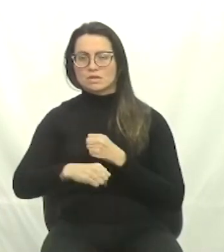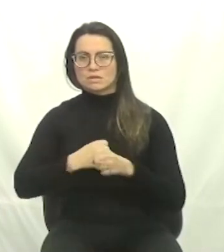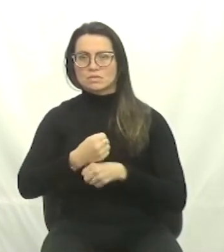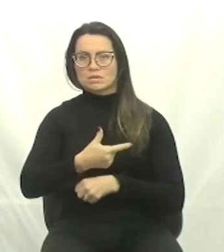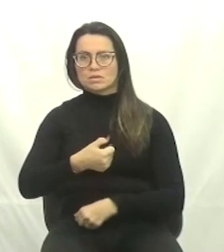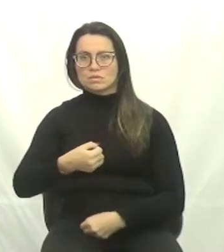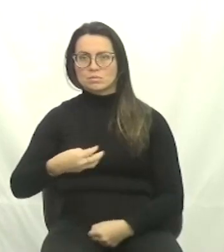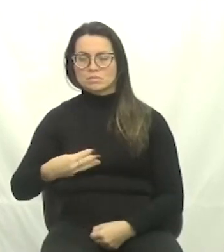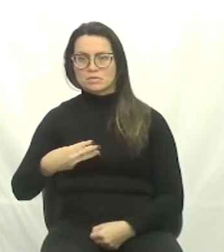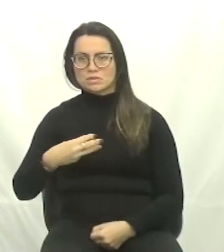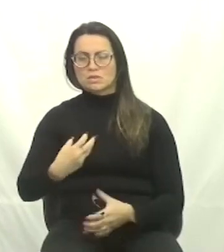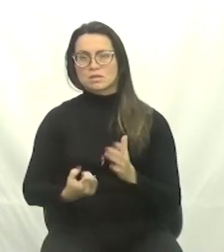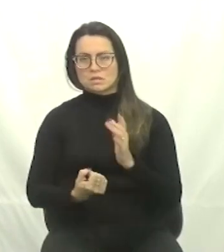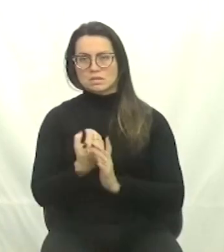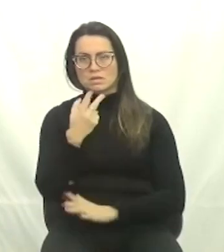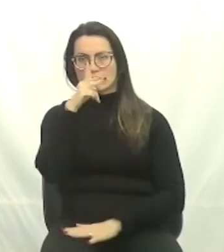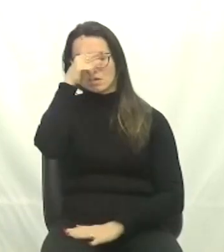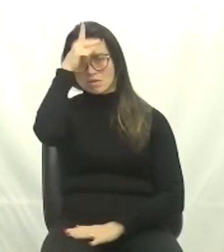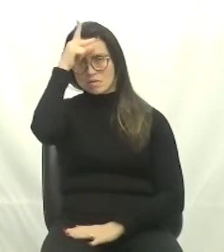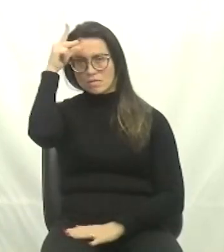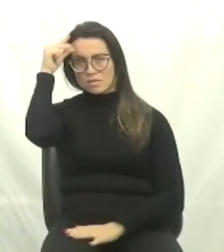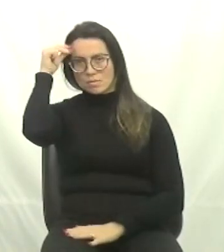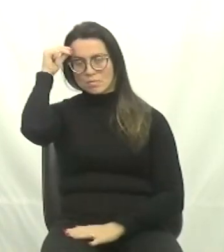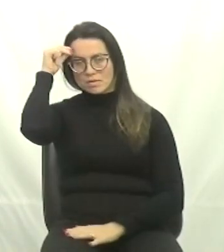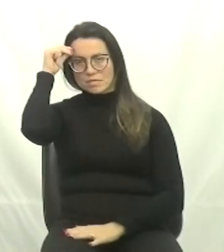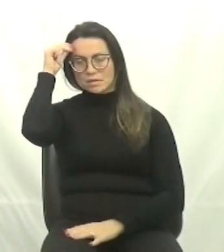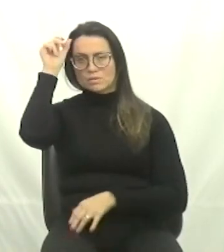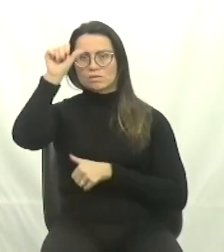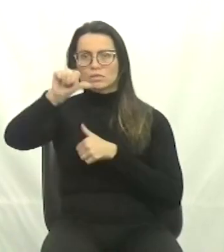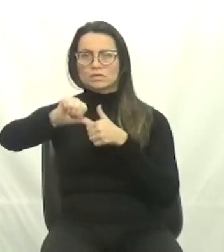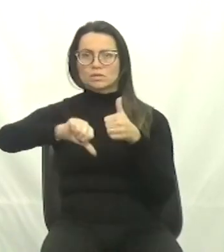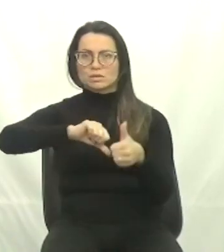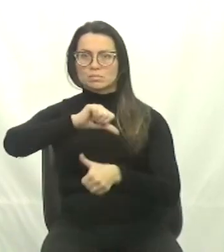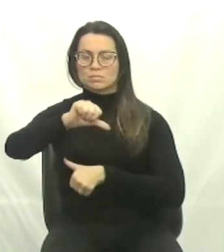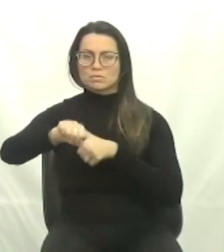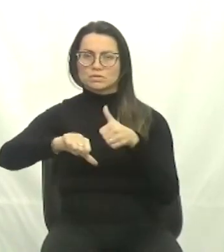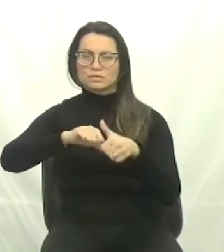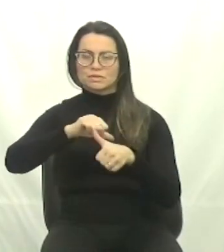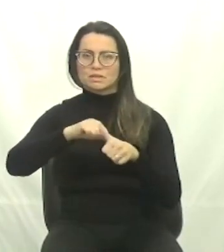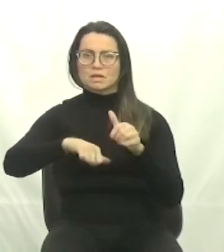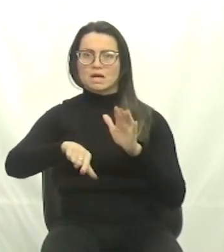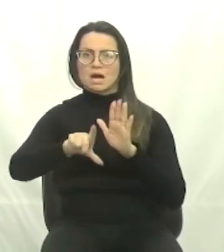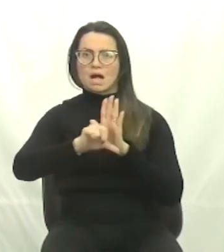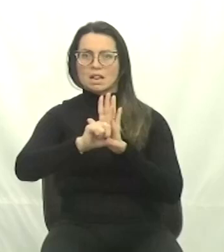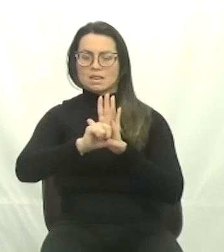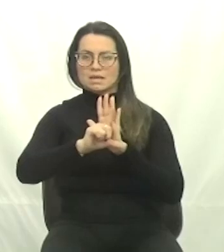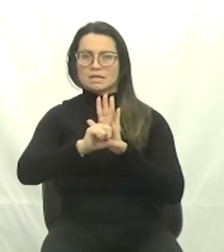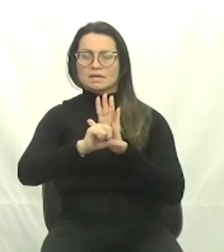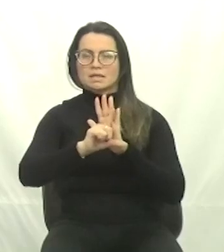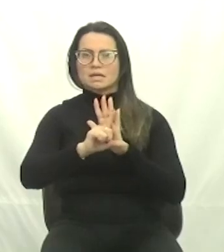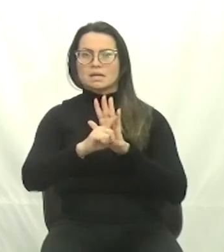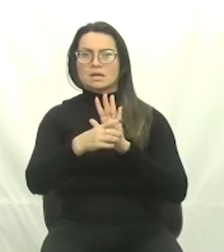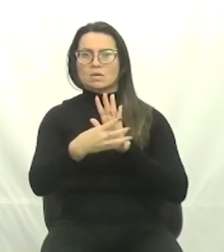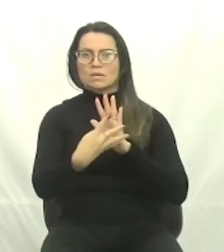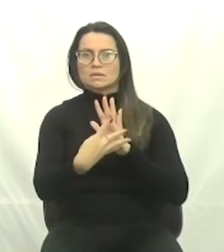020/2023, de autoria do chefe do Poder Executivo, que modifica o dispositivo da Lei Complementar número